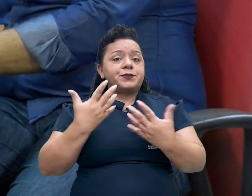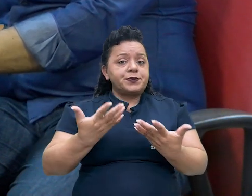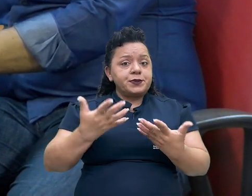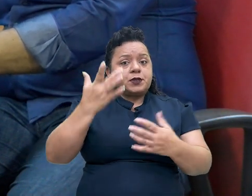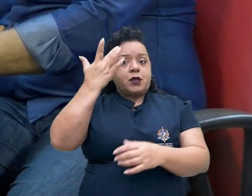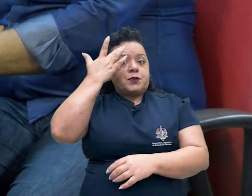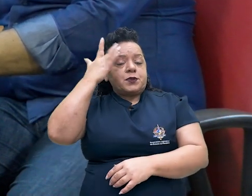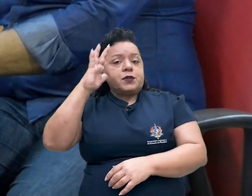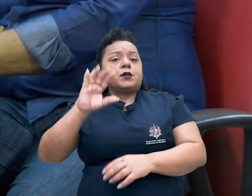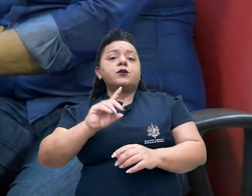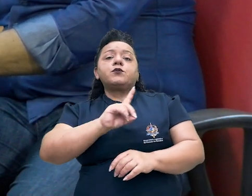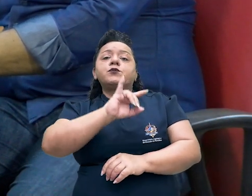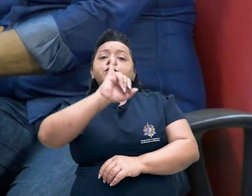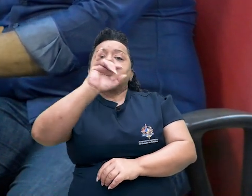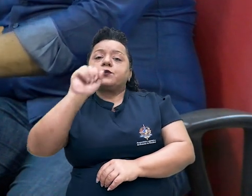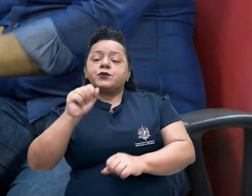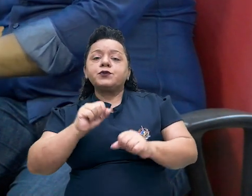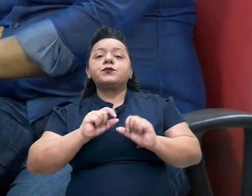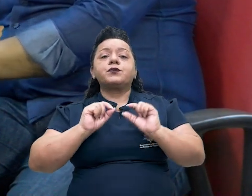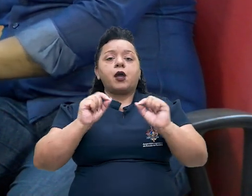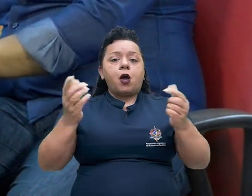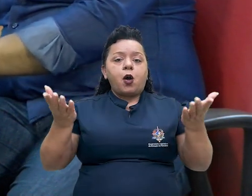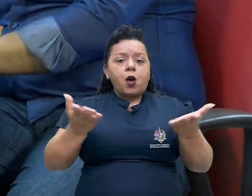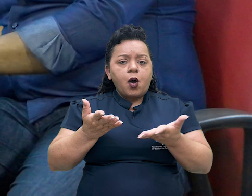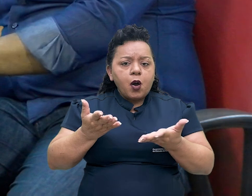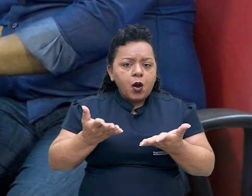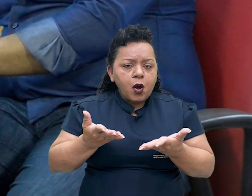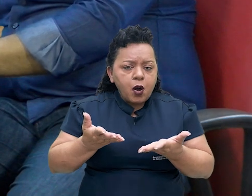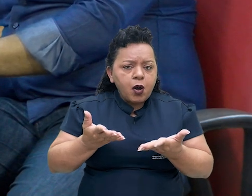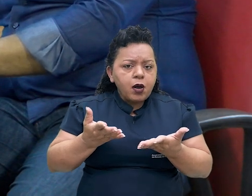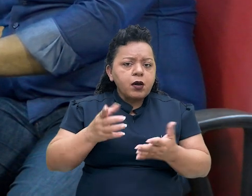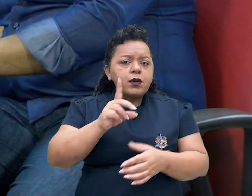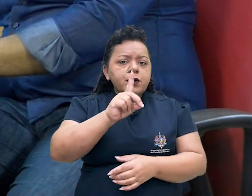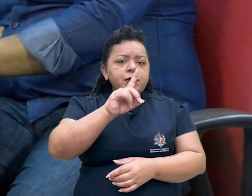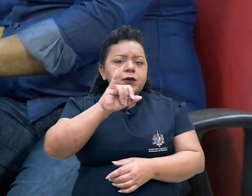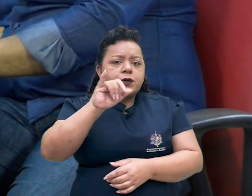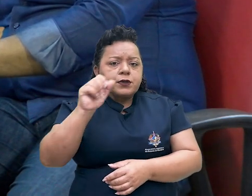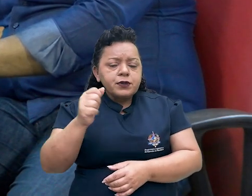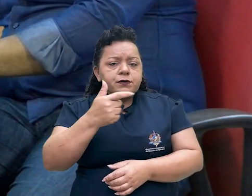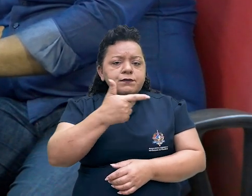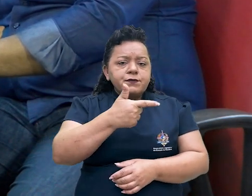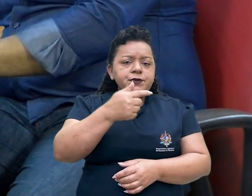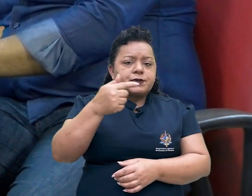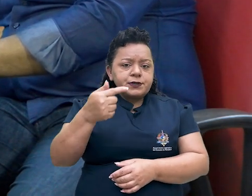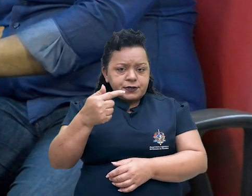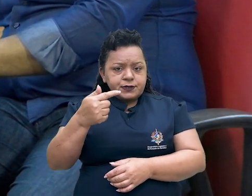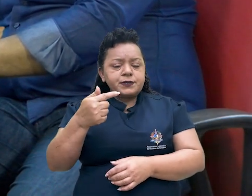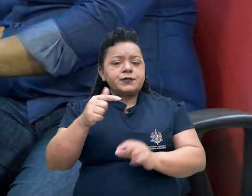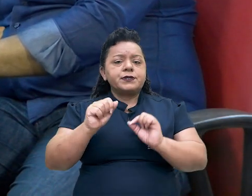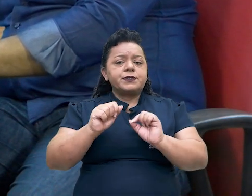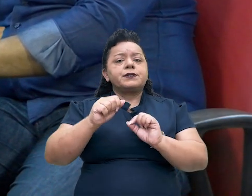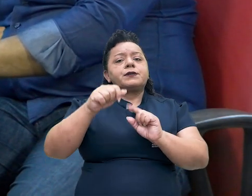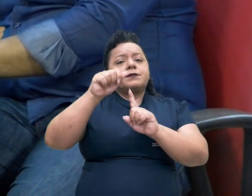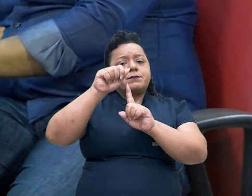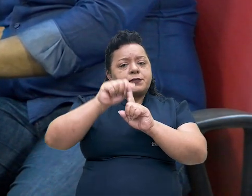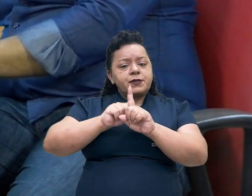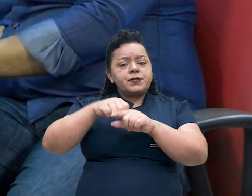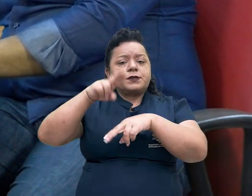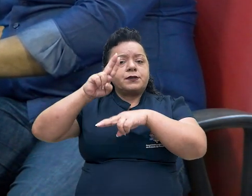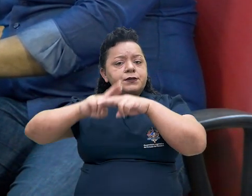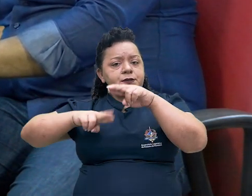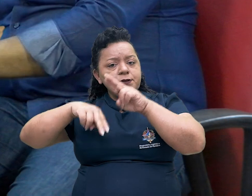hoje eu não sei quando é que esse programa vai pro ar mas ah hoje é dia 27 é hoje dia 27/06 não é